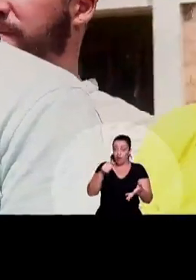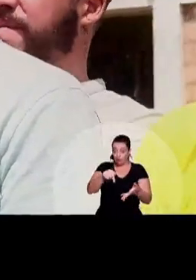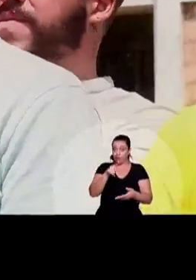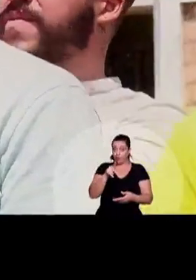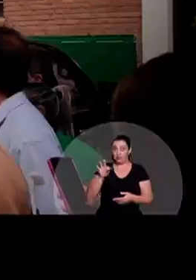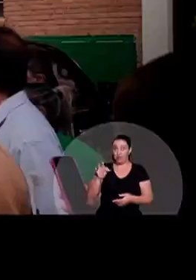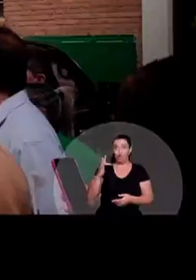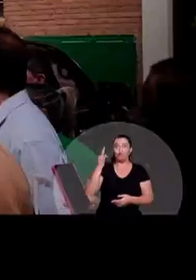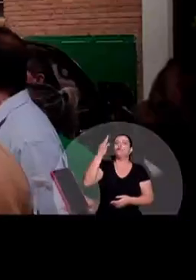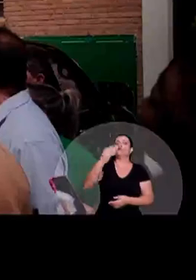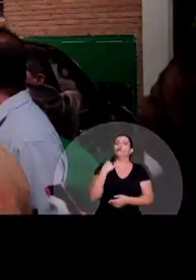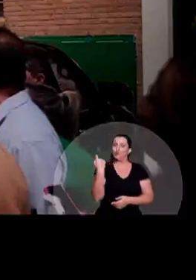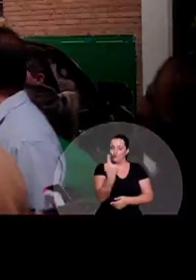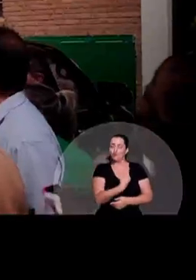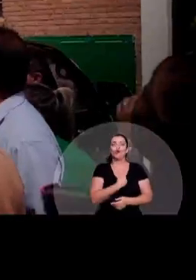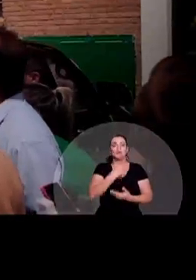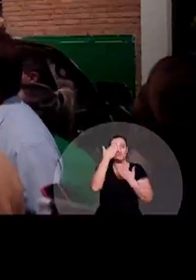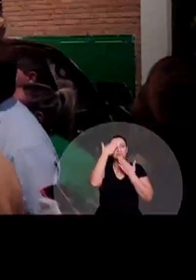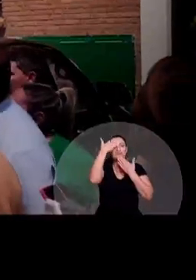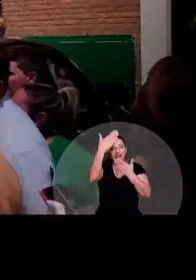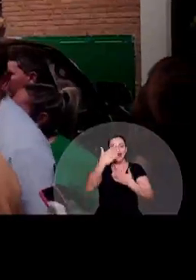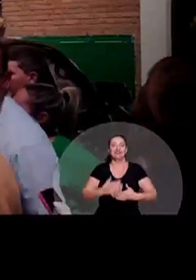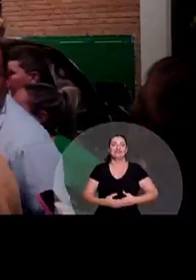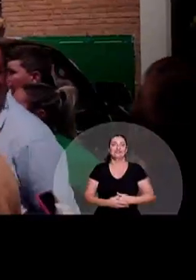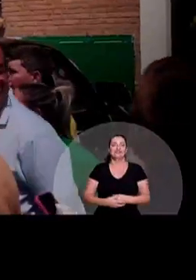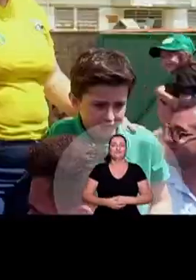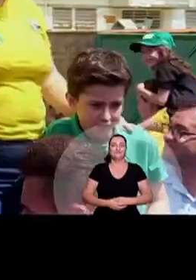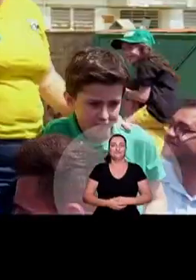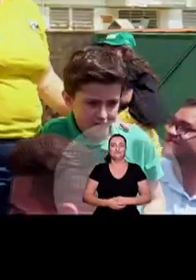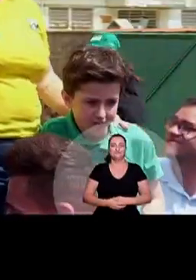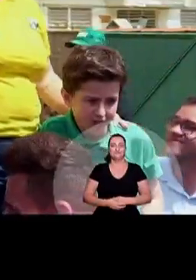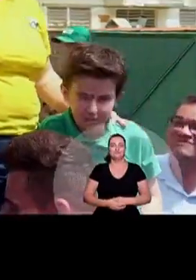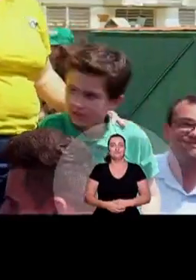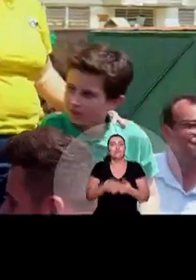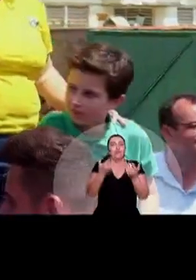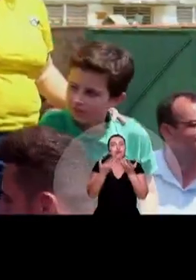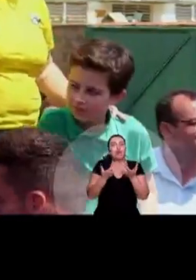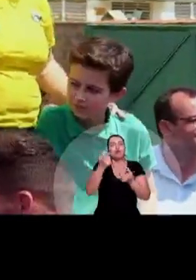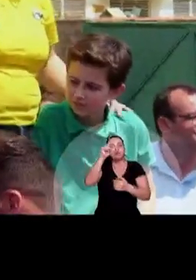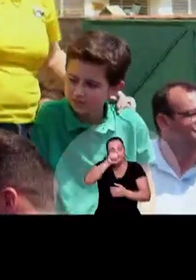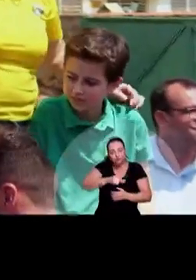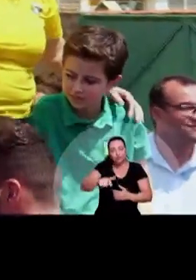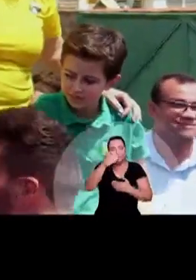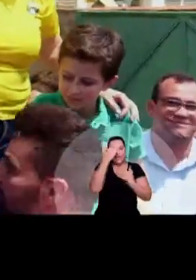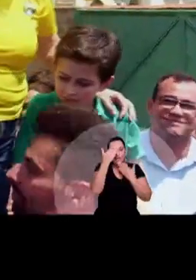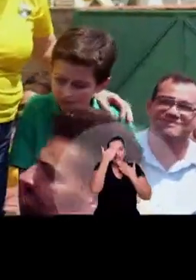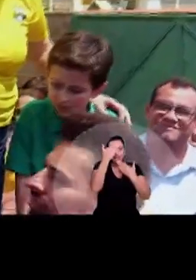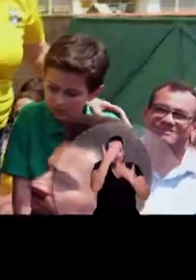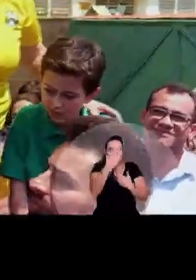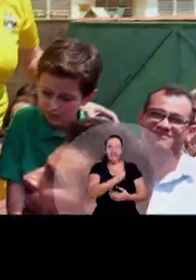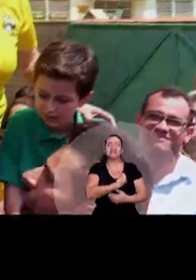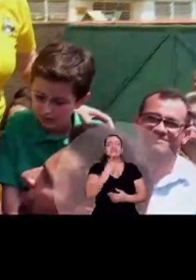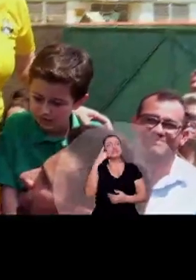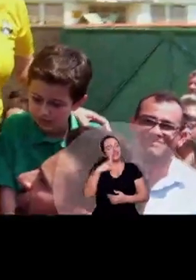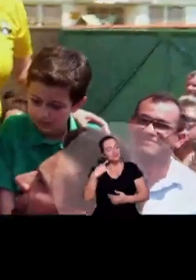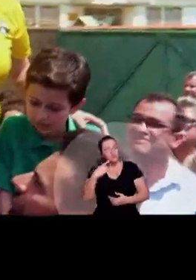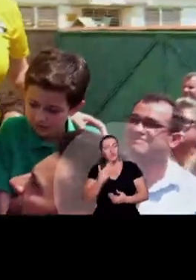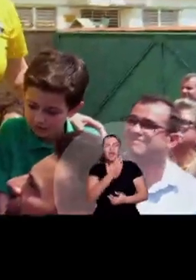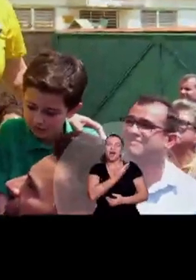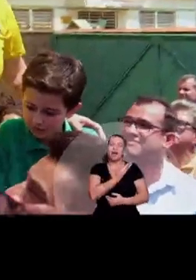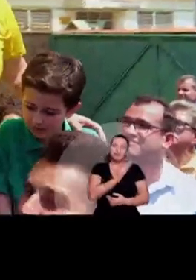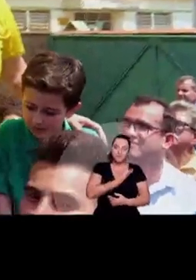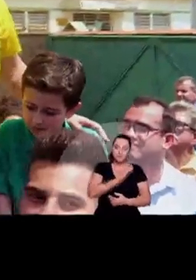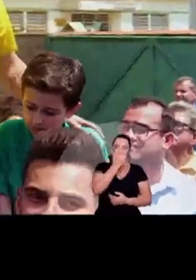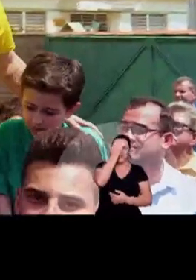mas o futuro é nosso. Muito obrigado, pessoal. E eu quero que mais uma vez agradecer ao deputado, meu